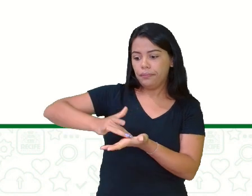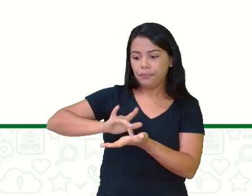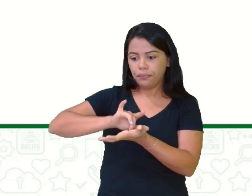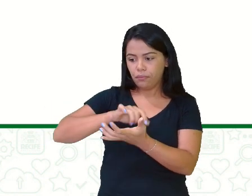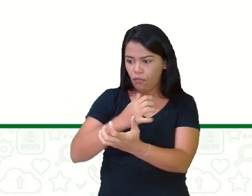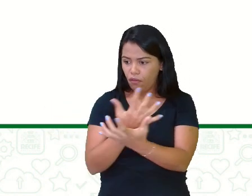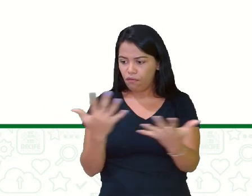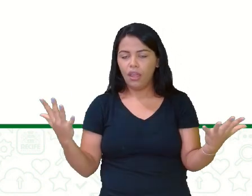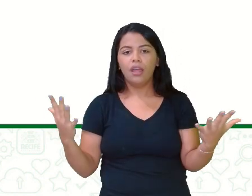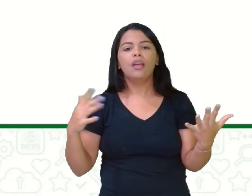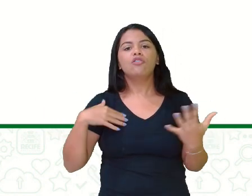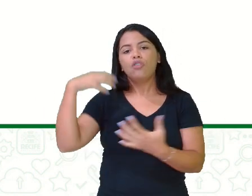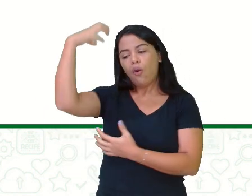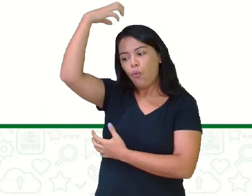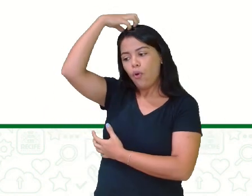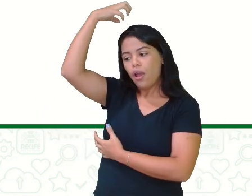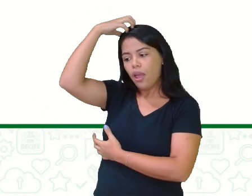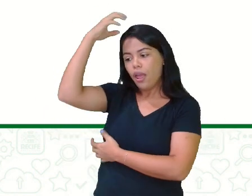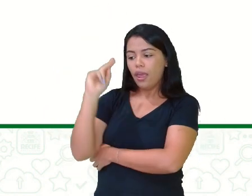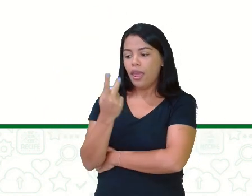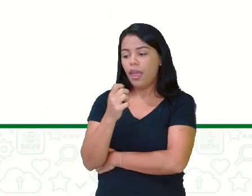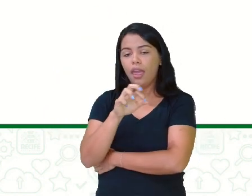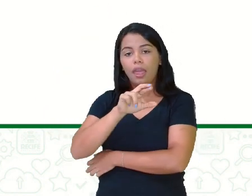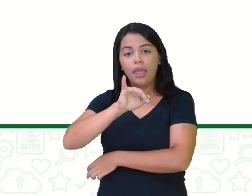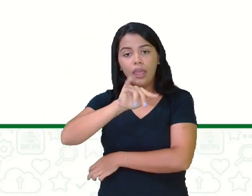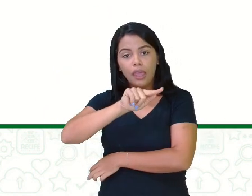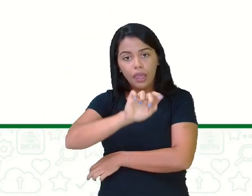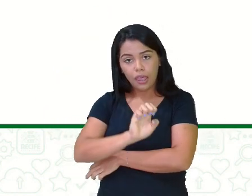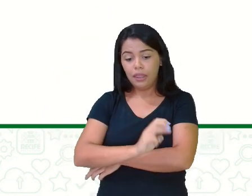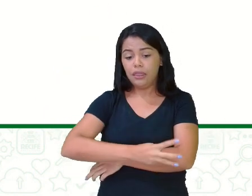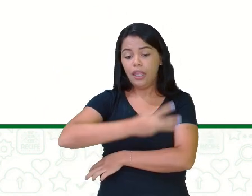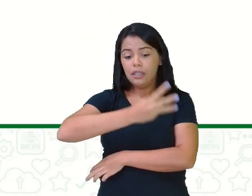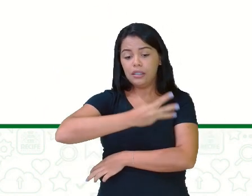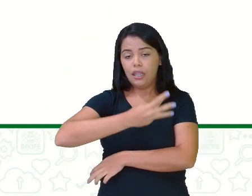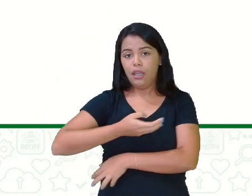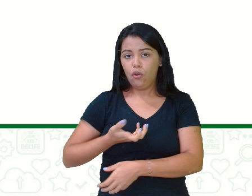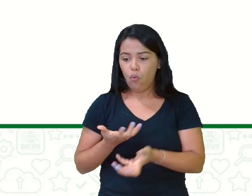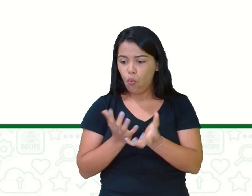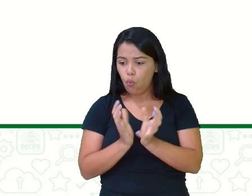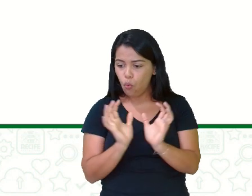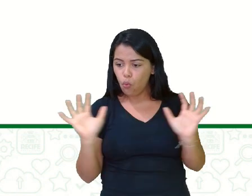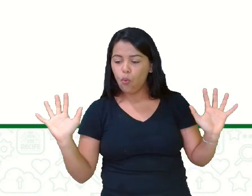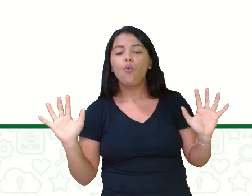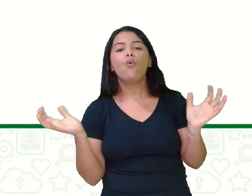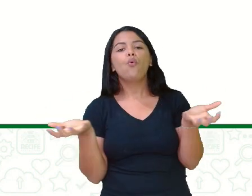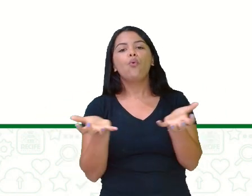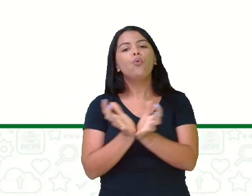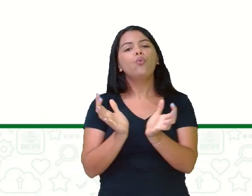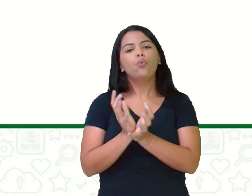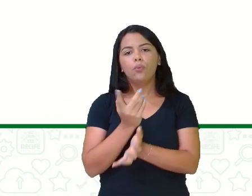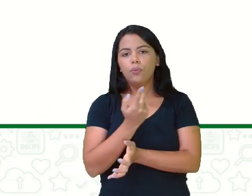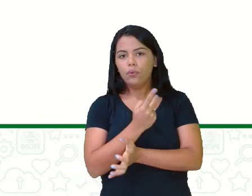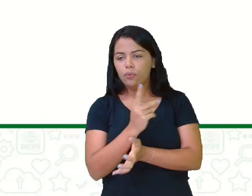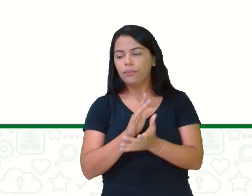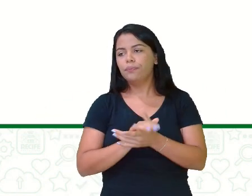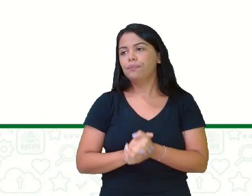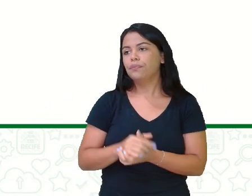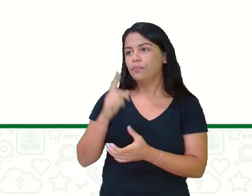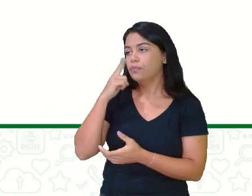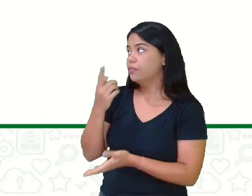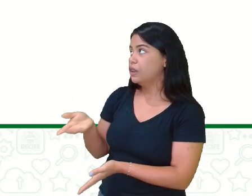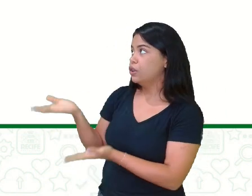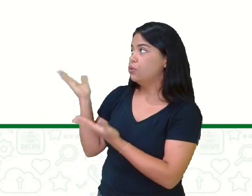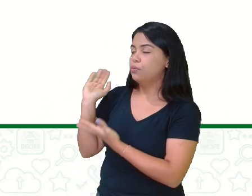Henrique III e a sua corte. Vê que interessante. Olha, claro, em preto e branco, por ser